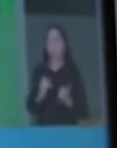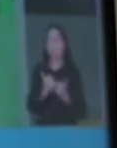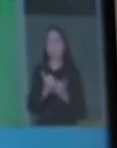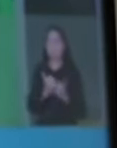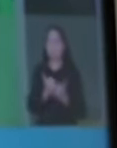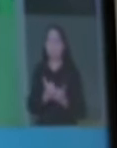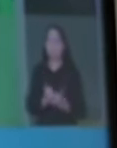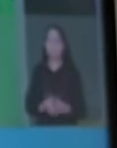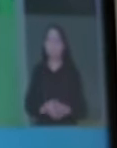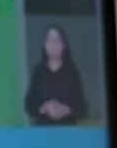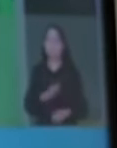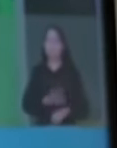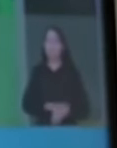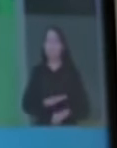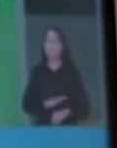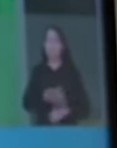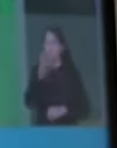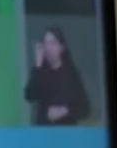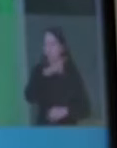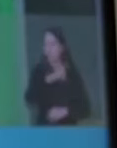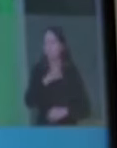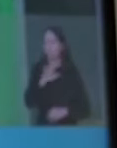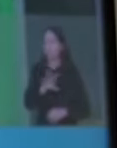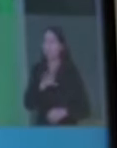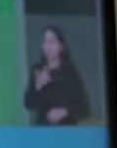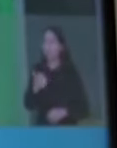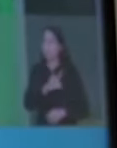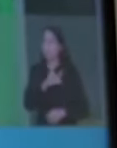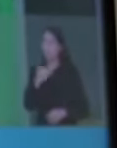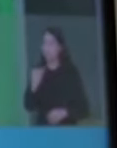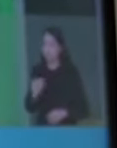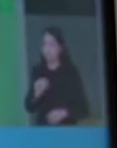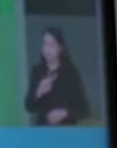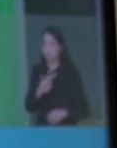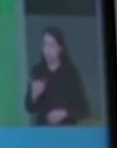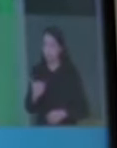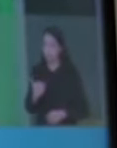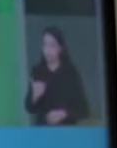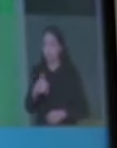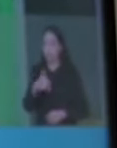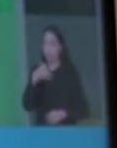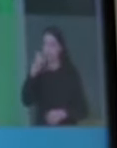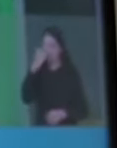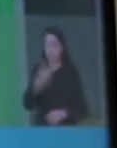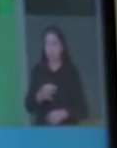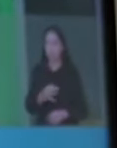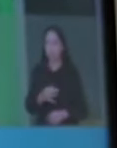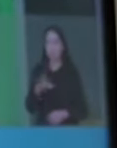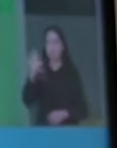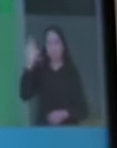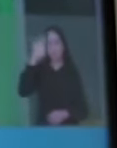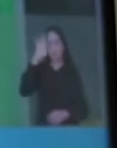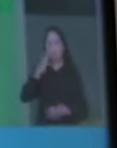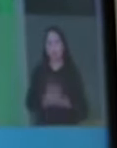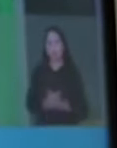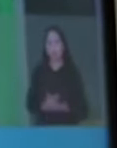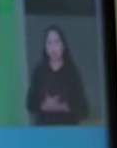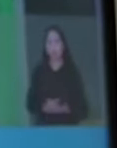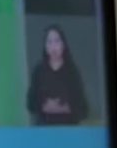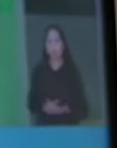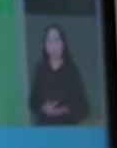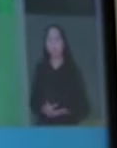são momentos difíceis mas há de chegar o dia e tenho convicção e fé em Deus nisso em que os corruptos